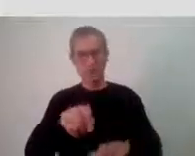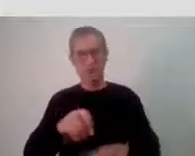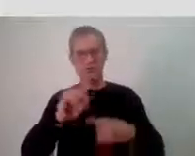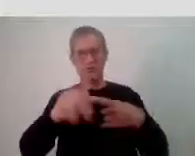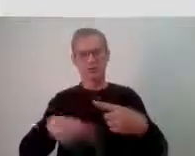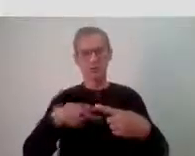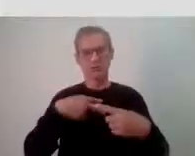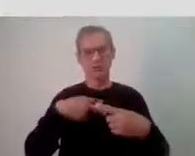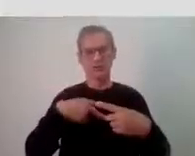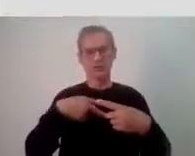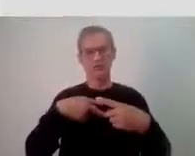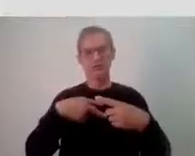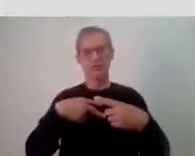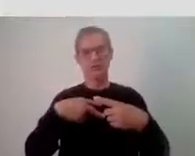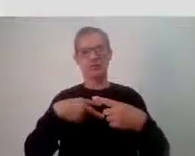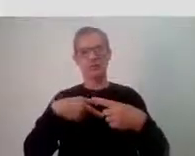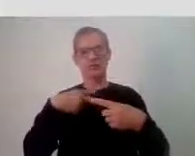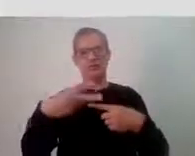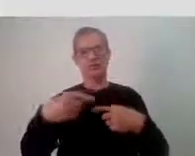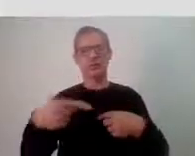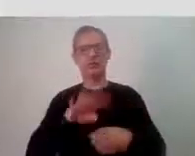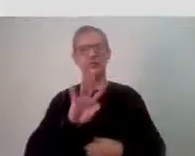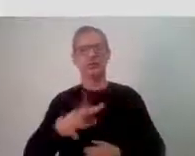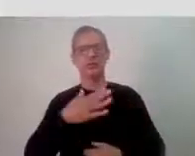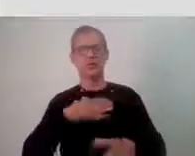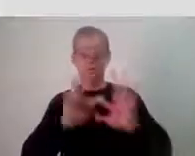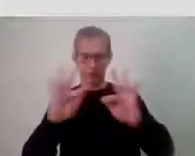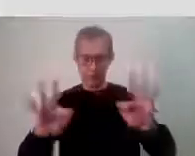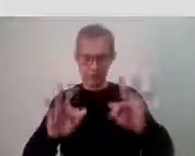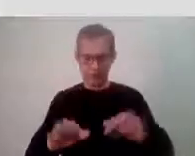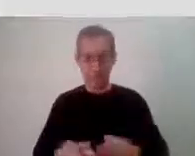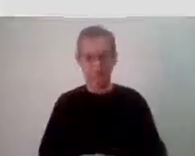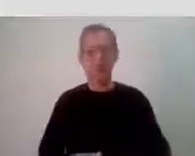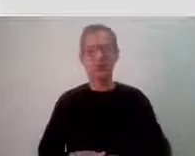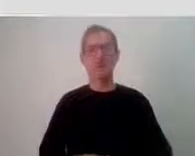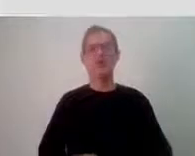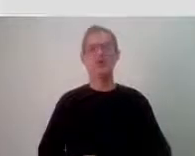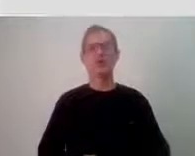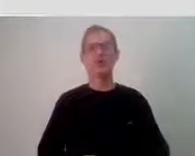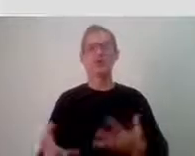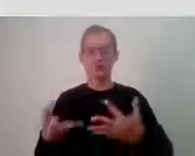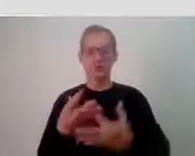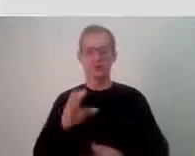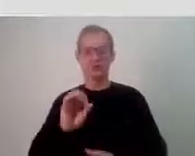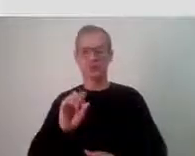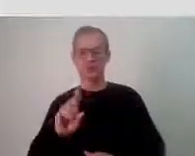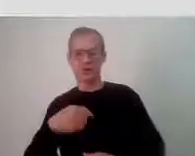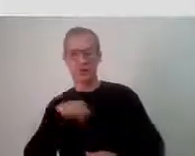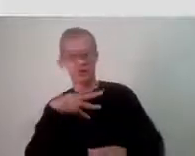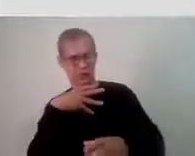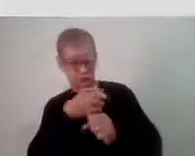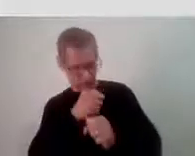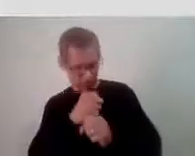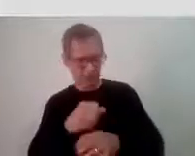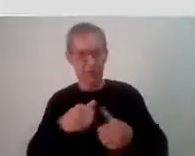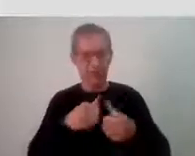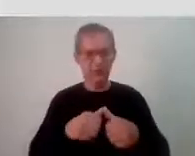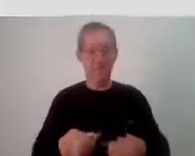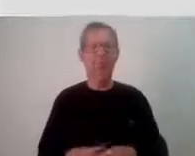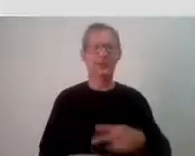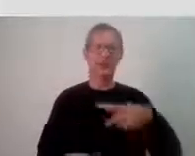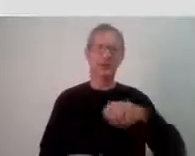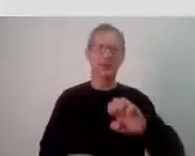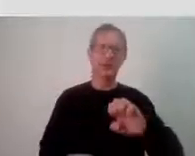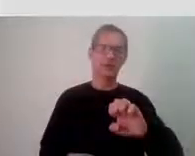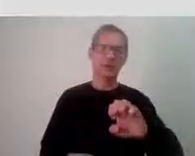quadrado menos 4, que essa é a minha função, no intervalo de 0 a 1. Então, eu quero calcular esse pedacinho